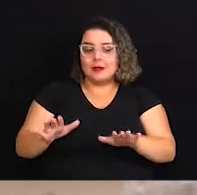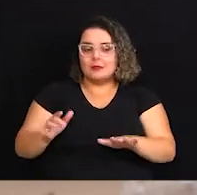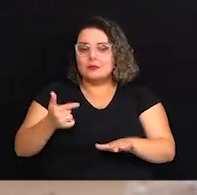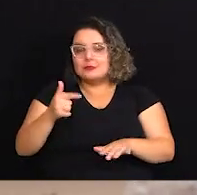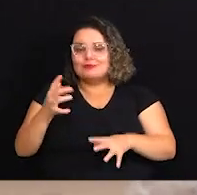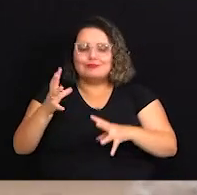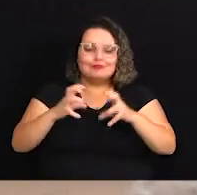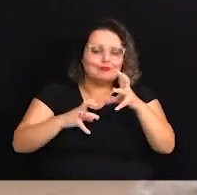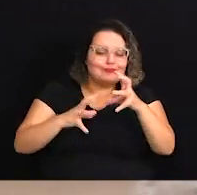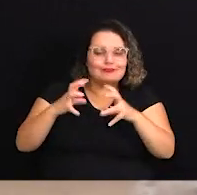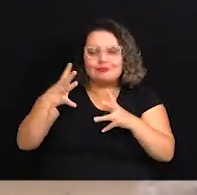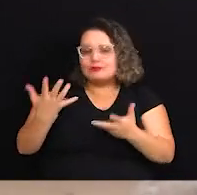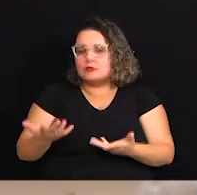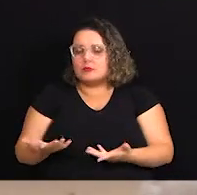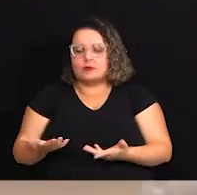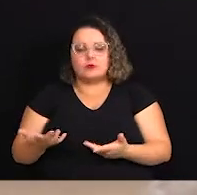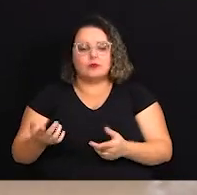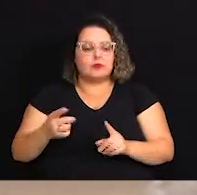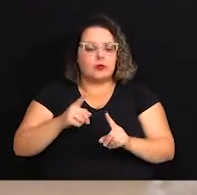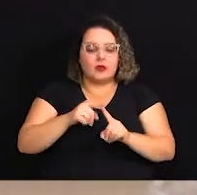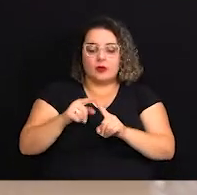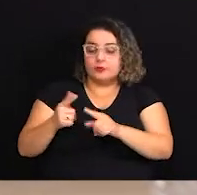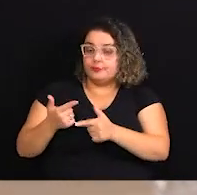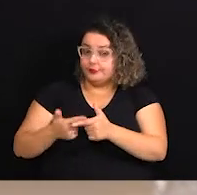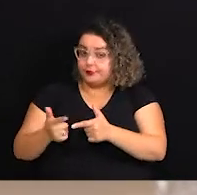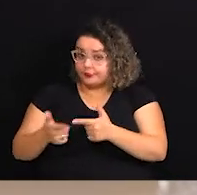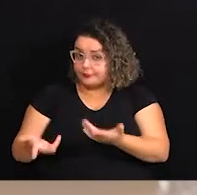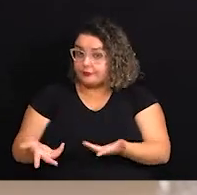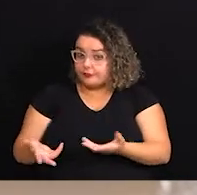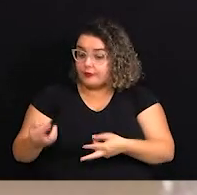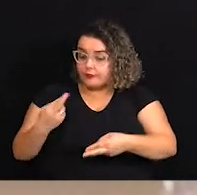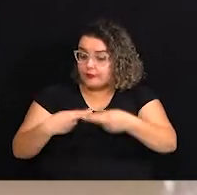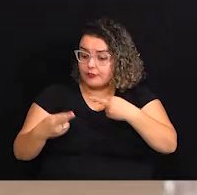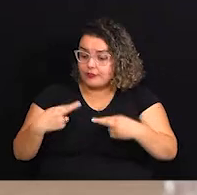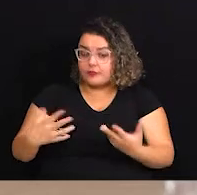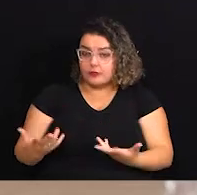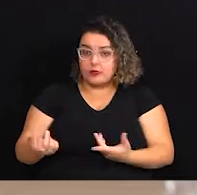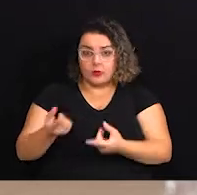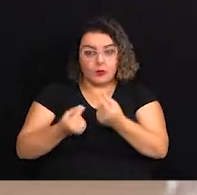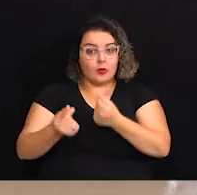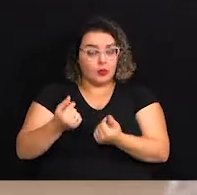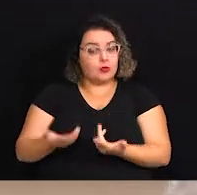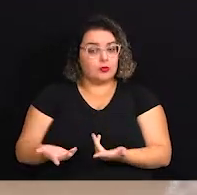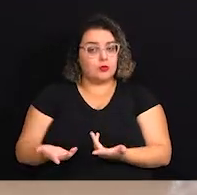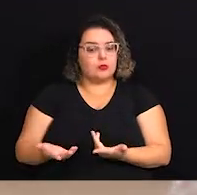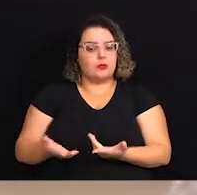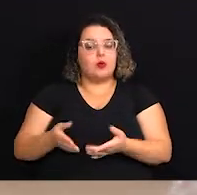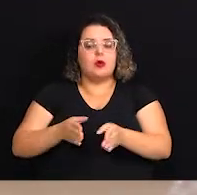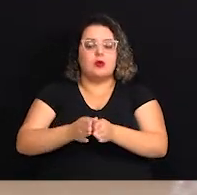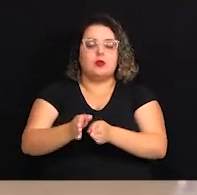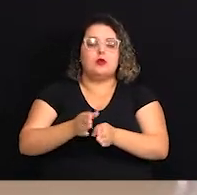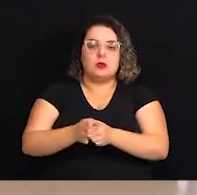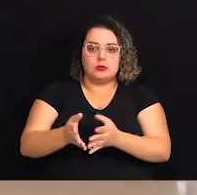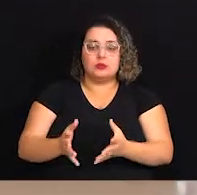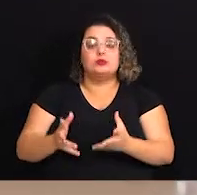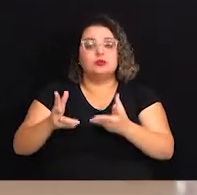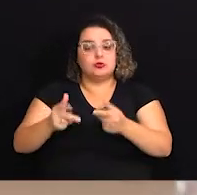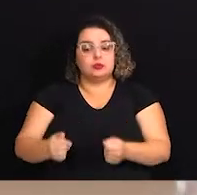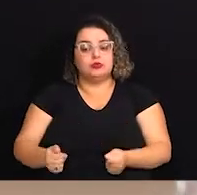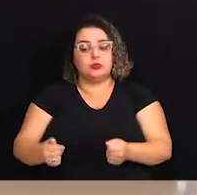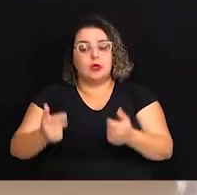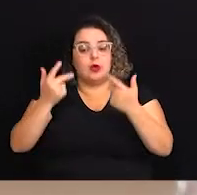virar briga, para não ter nenhum tipo de problema nessa relação com o dinheiro, a recomendação é que aquilo que é